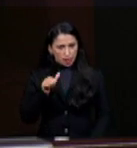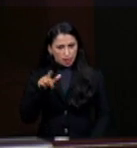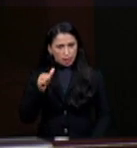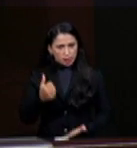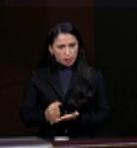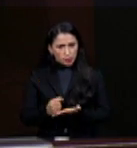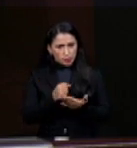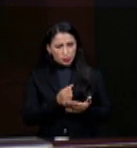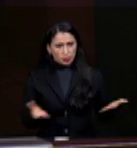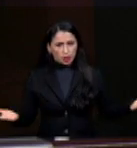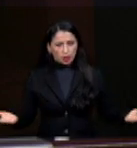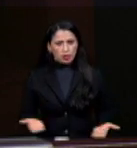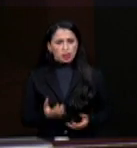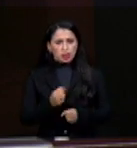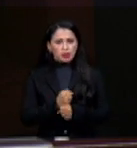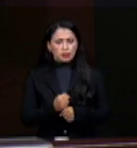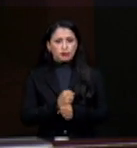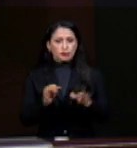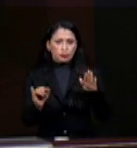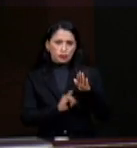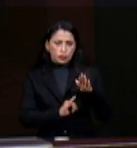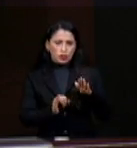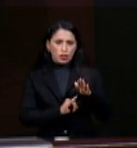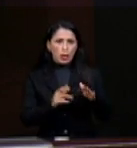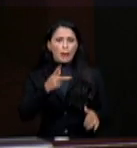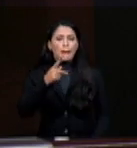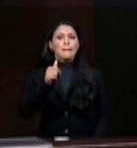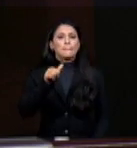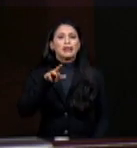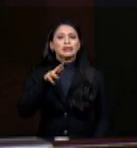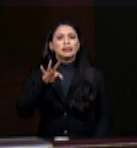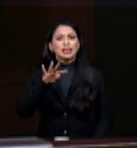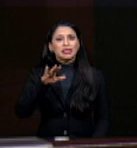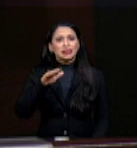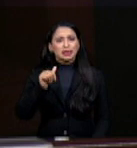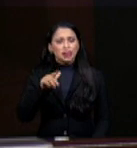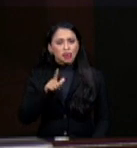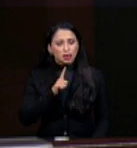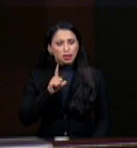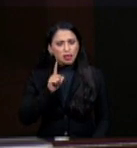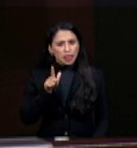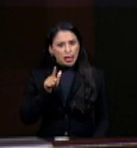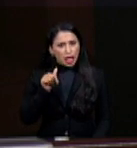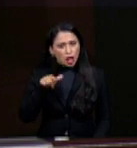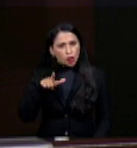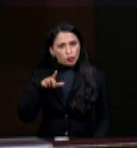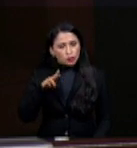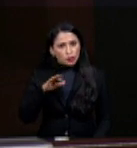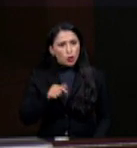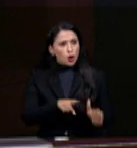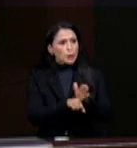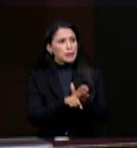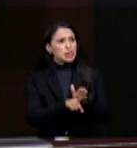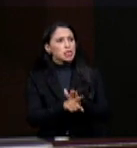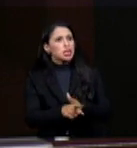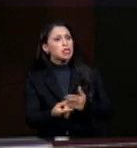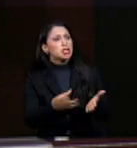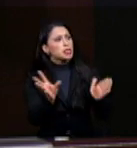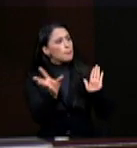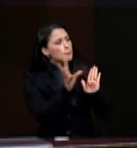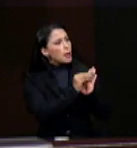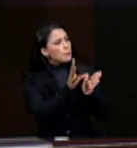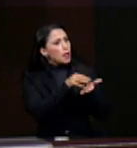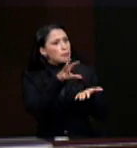parceria com o Instituto Patrícia Galvão de São Paulo, foi realizada uma pesquisa de opinião pública de base